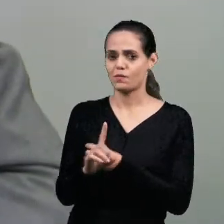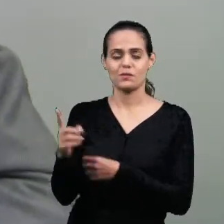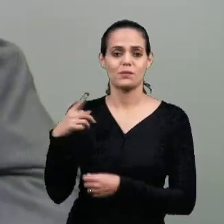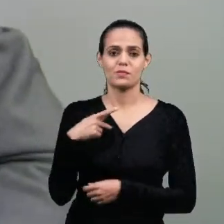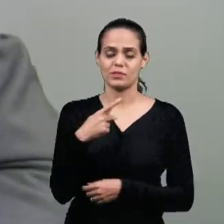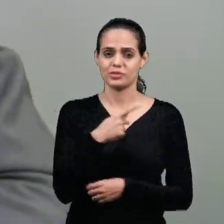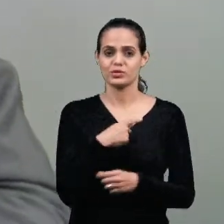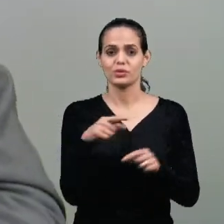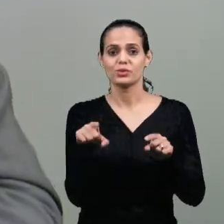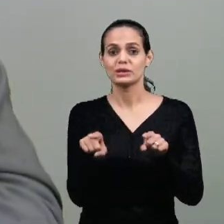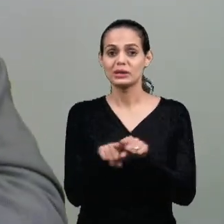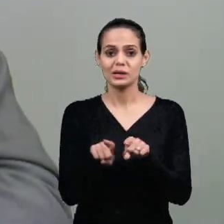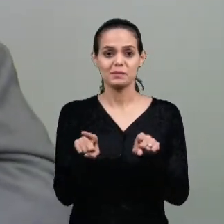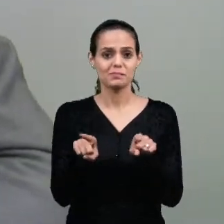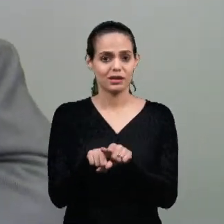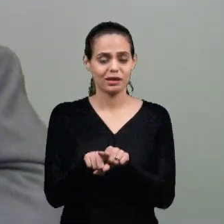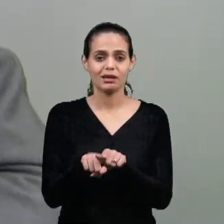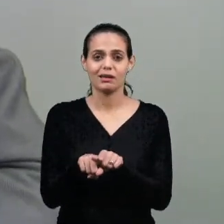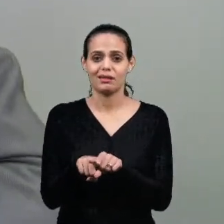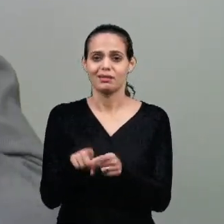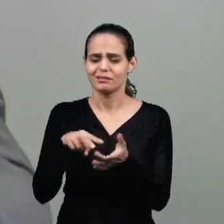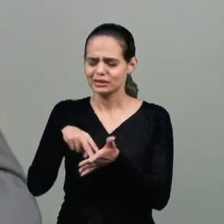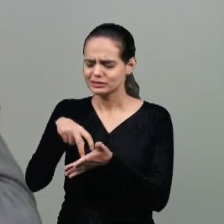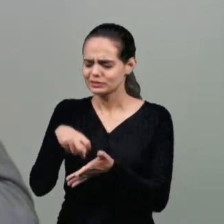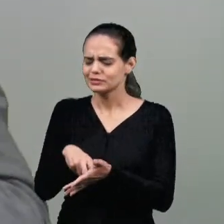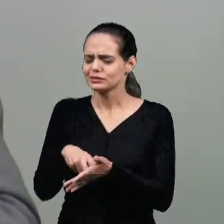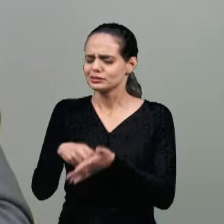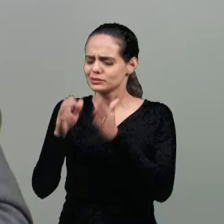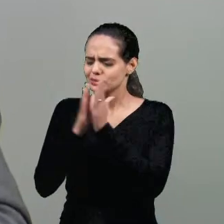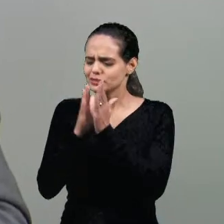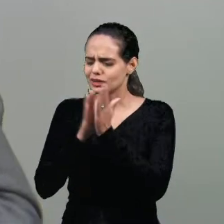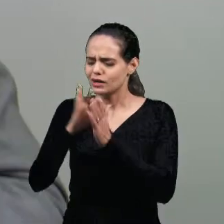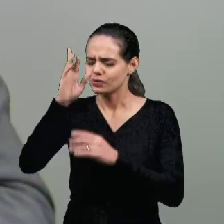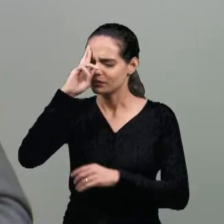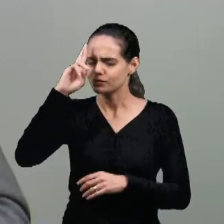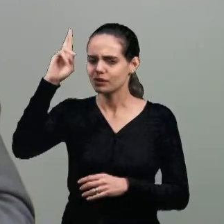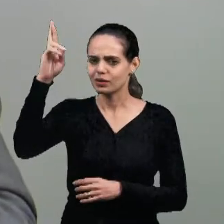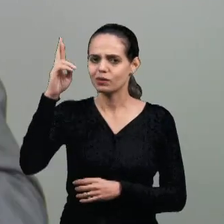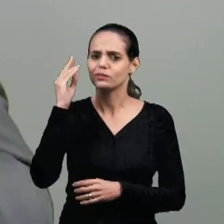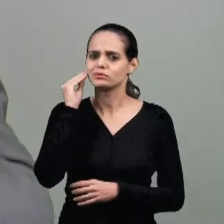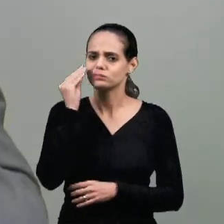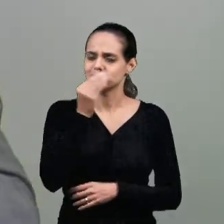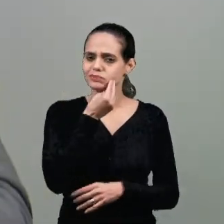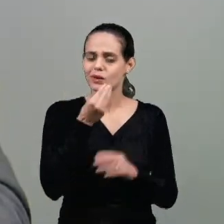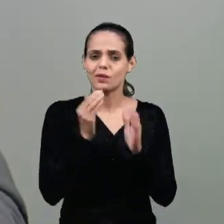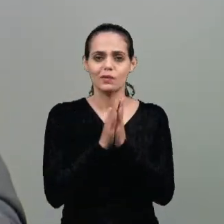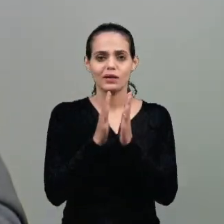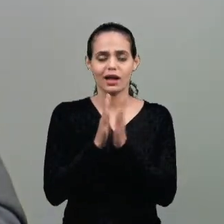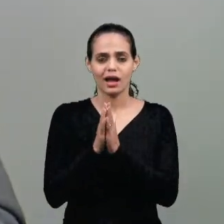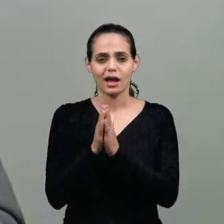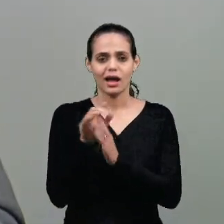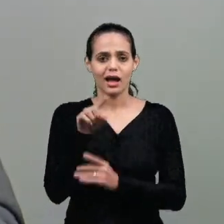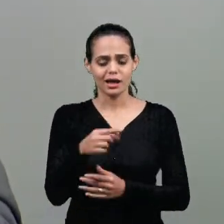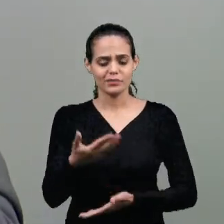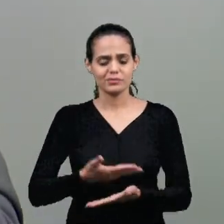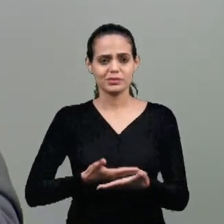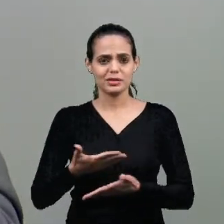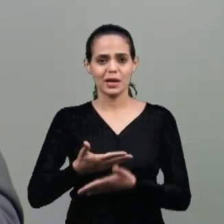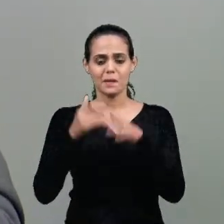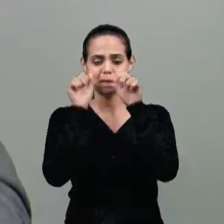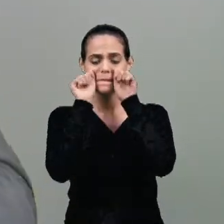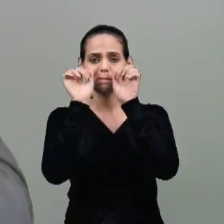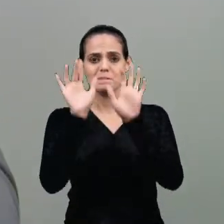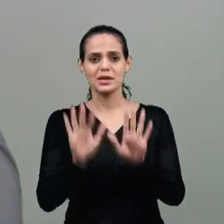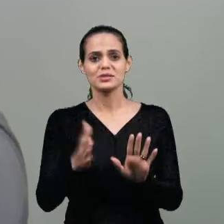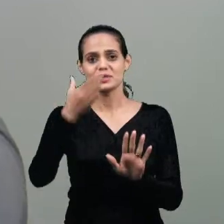casa, vai chorar aos pés do Senhor, vai pagar um preço, vai fazer uma consagração por aquela ovelha. Aí a ovelha recebe a bênção, às vezes ela esquece de